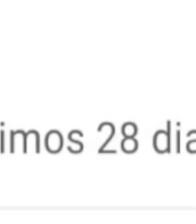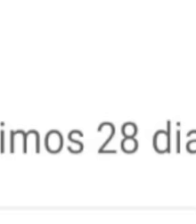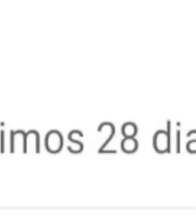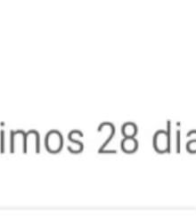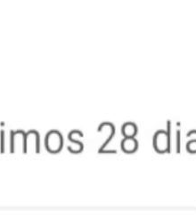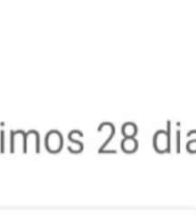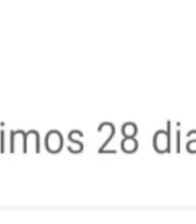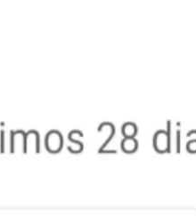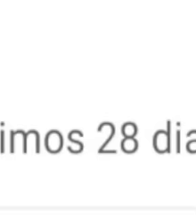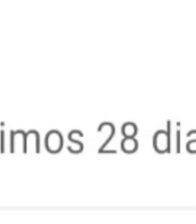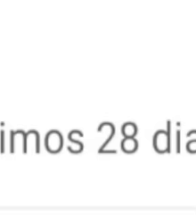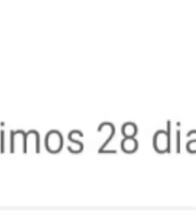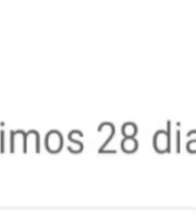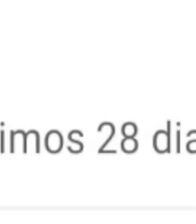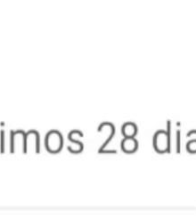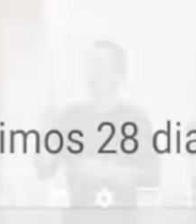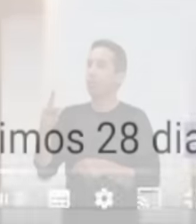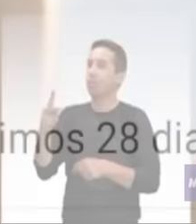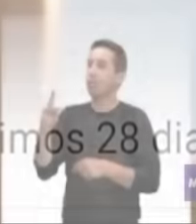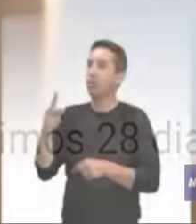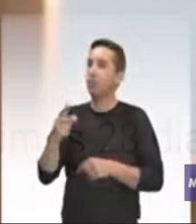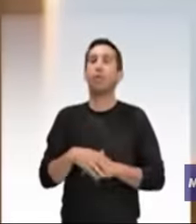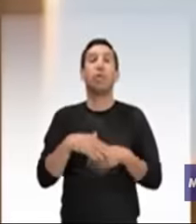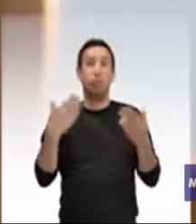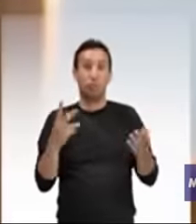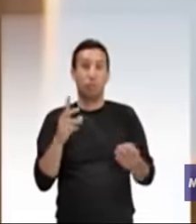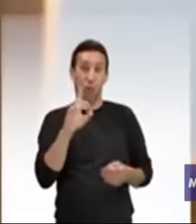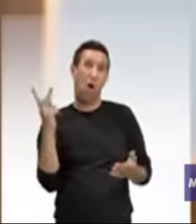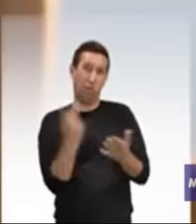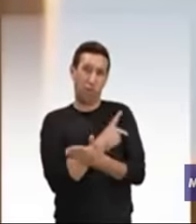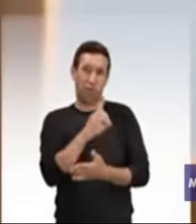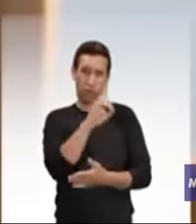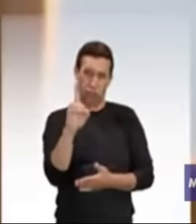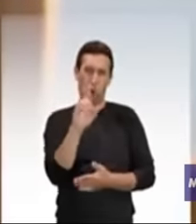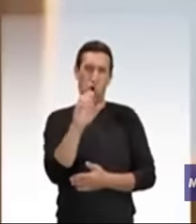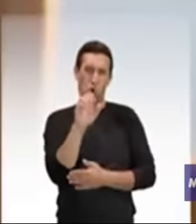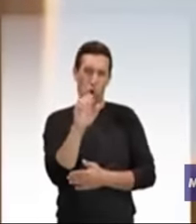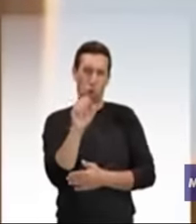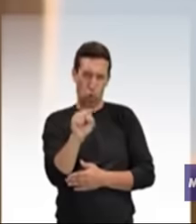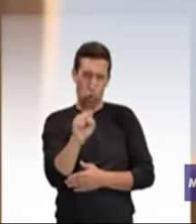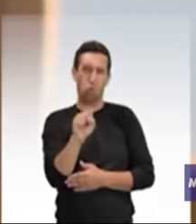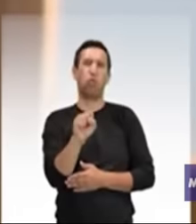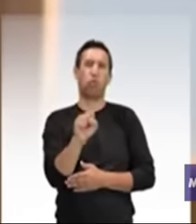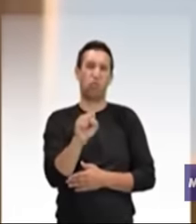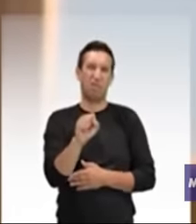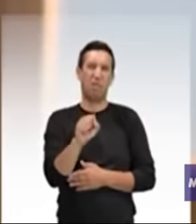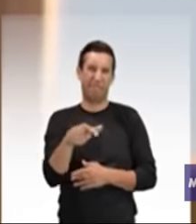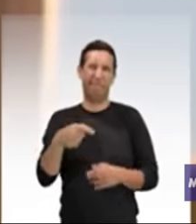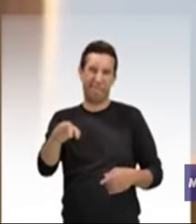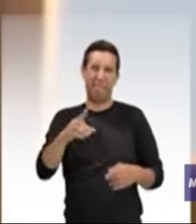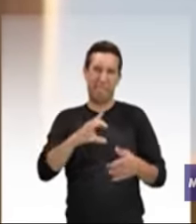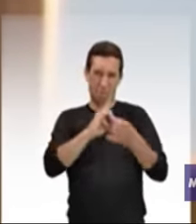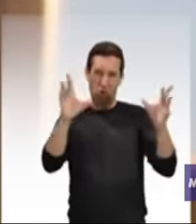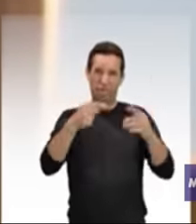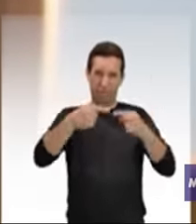like para que continuemos essa luta Quando ocorreram os atos do dia 8 né os atos antidemocráticos